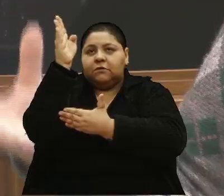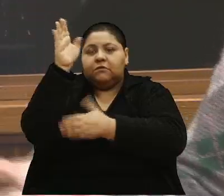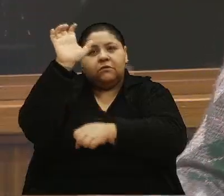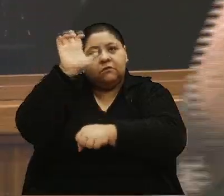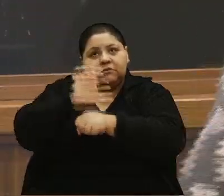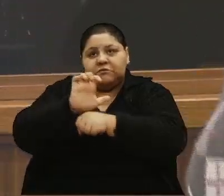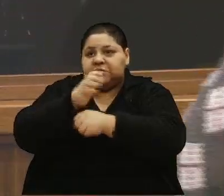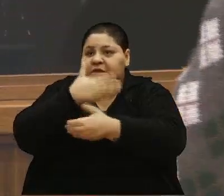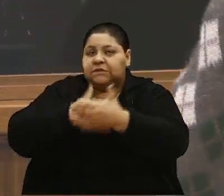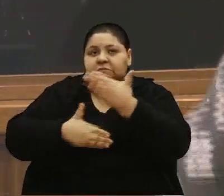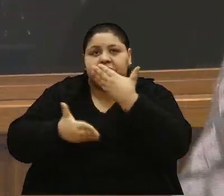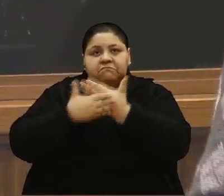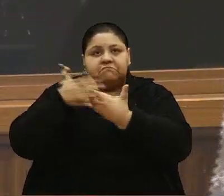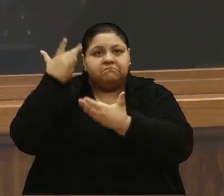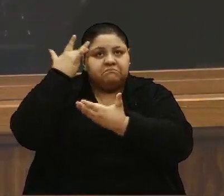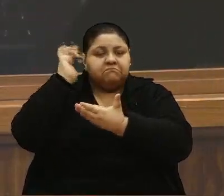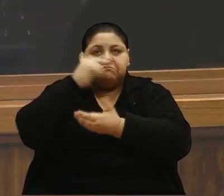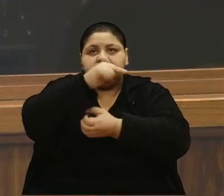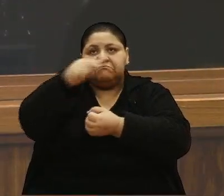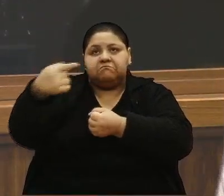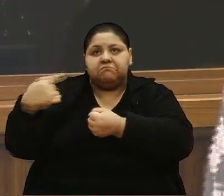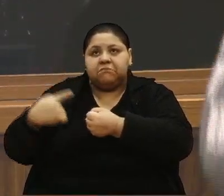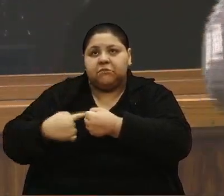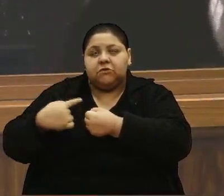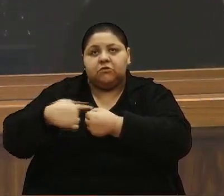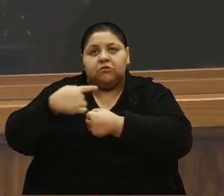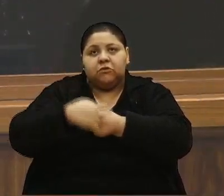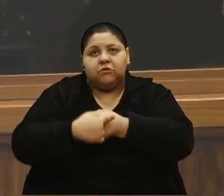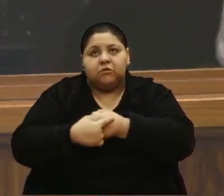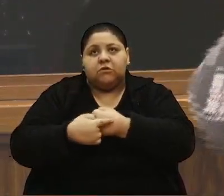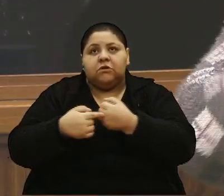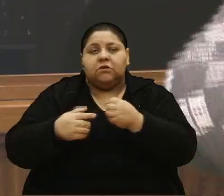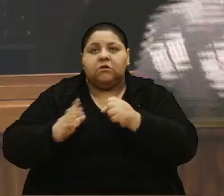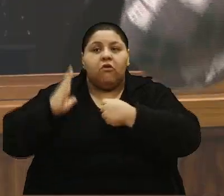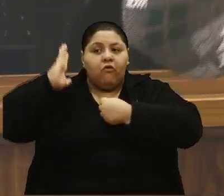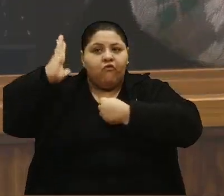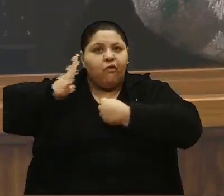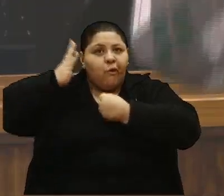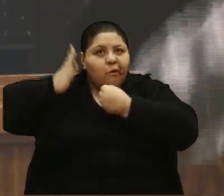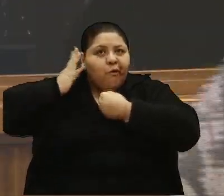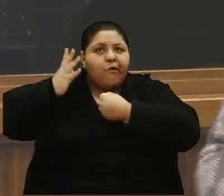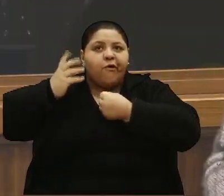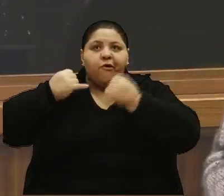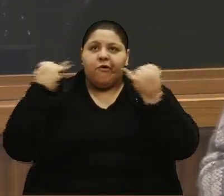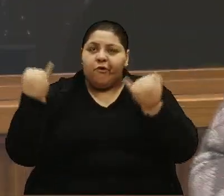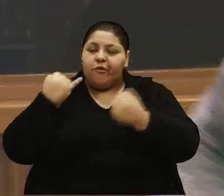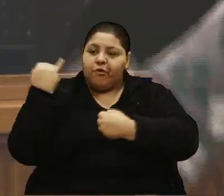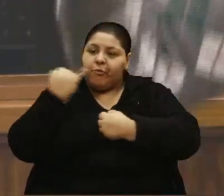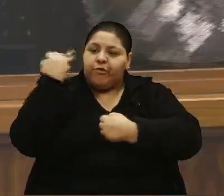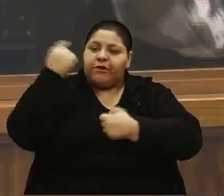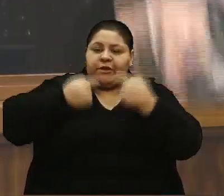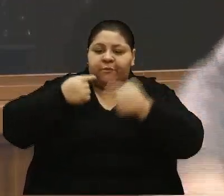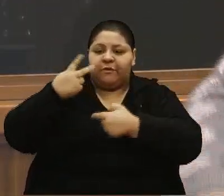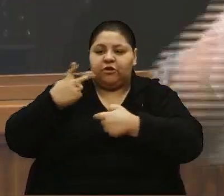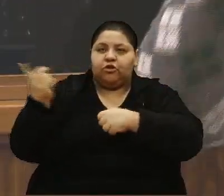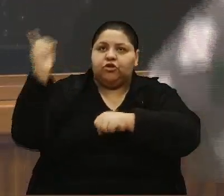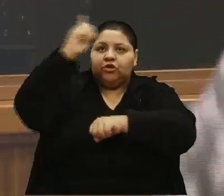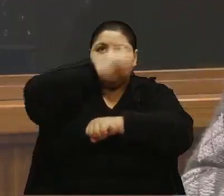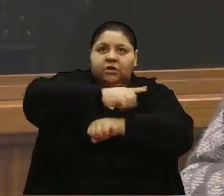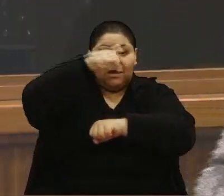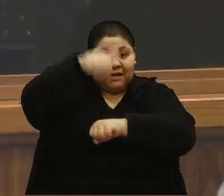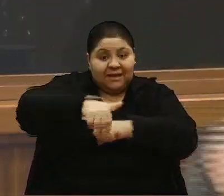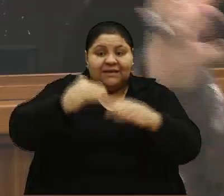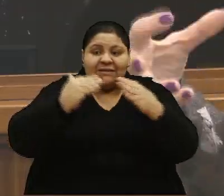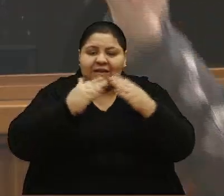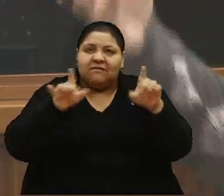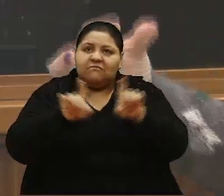estado inteiro, não sei os outros municípios. Ou seja, foi uma conferência importante, debateu 2 dias, teve um dia inclusive aqui nessa